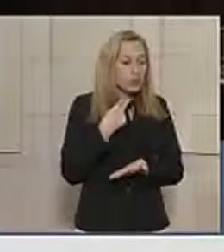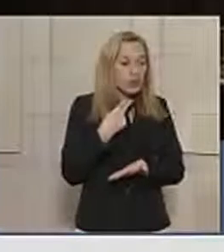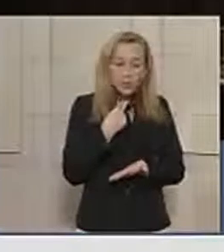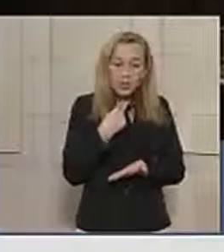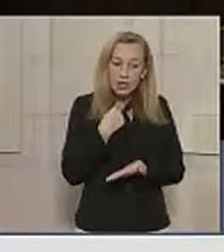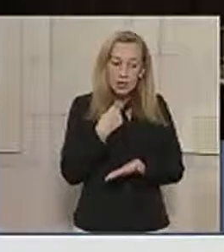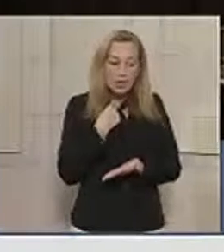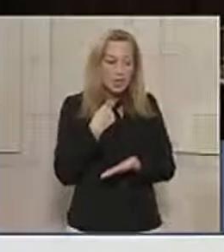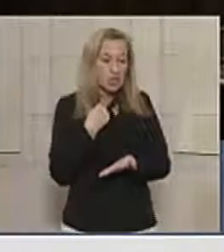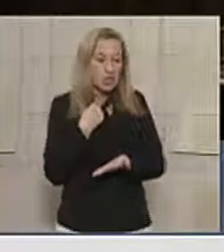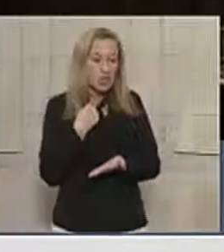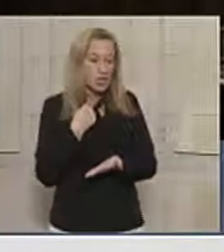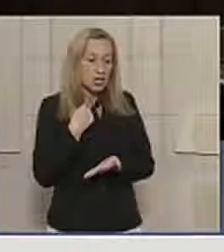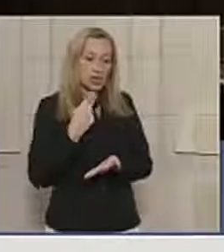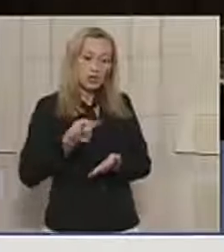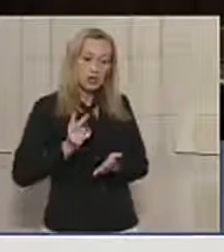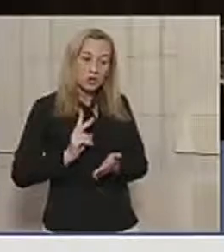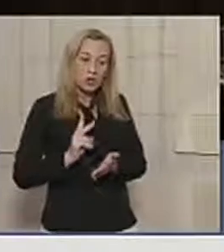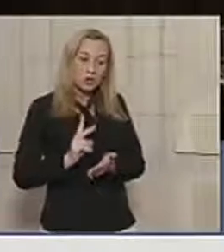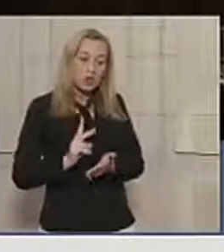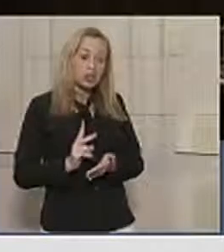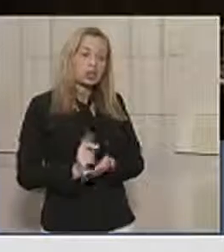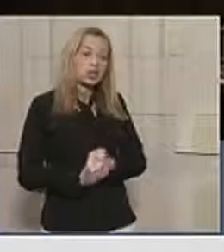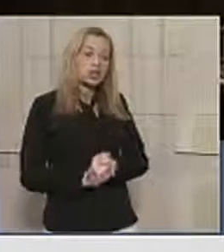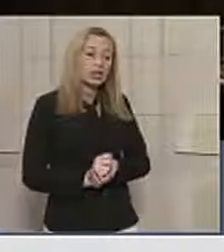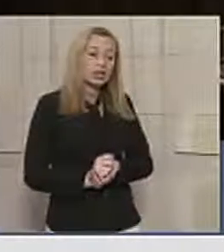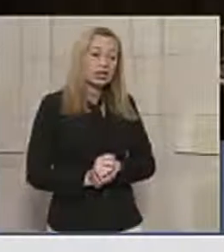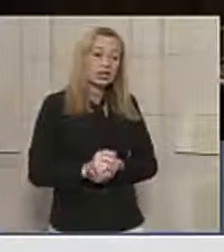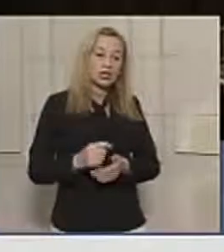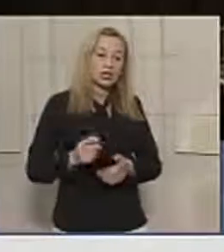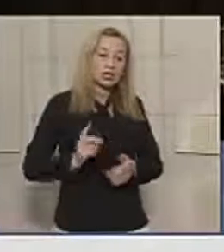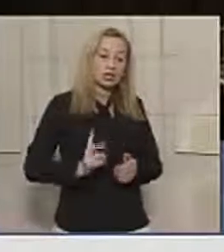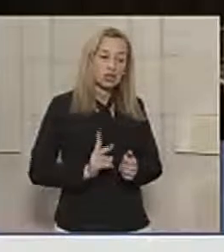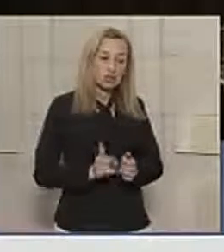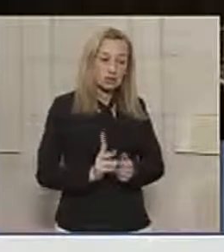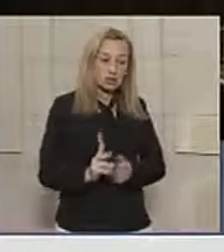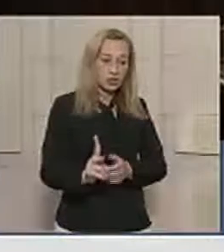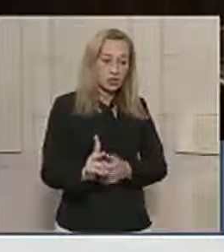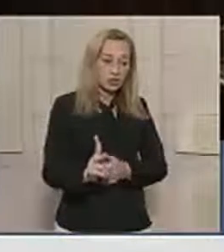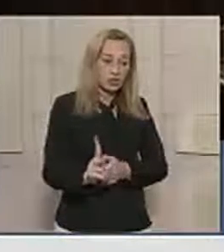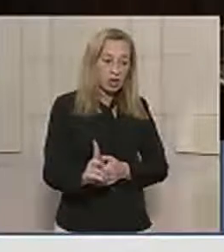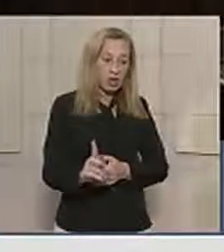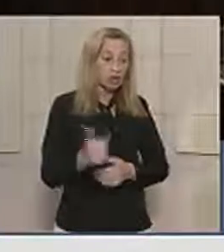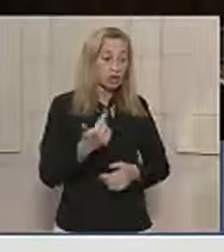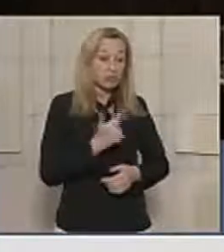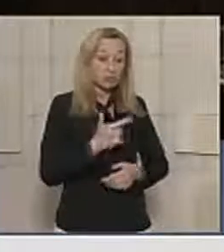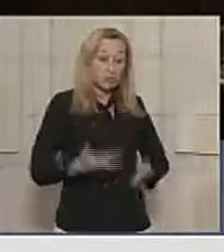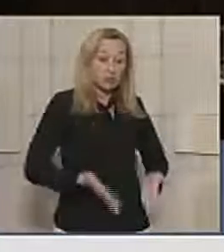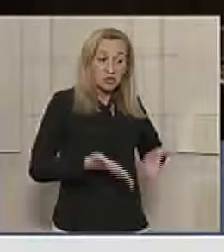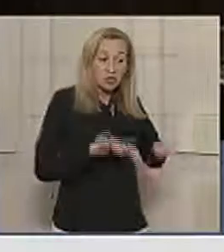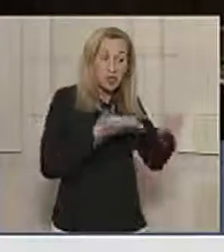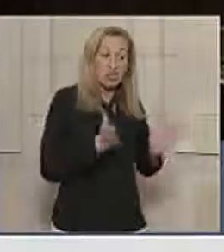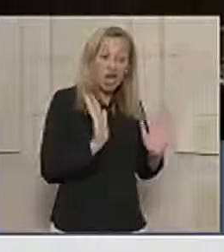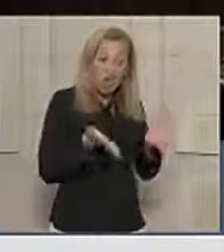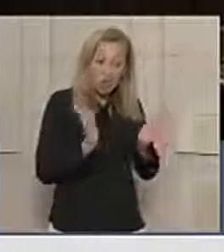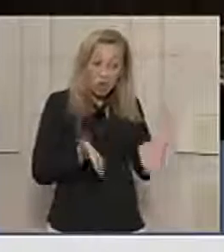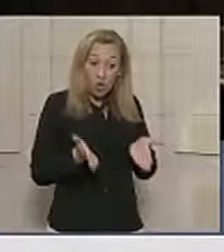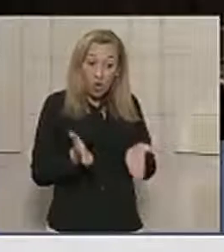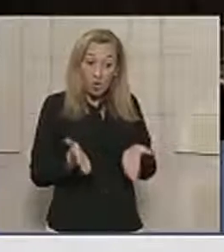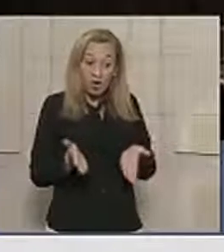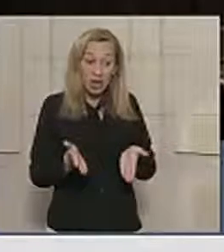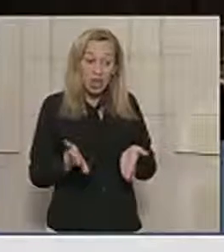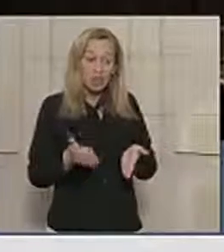sido prorrogado sem uma licitação, o que motivou o processo de impeachment que está sendo